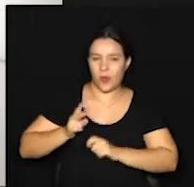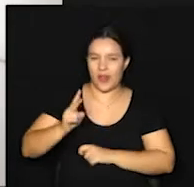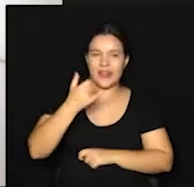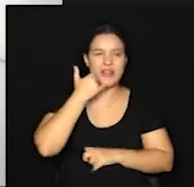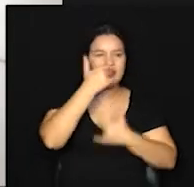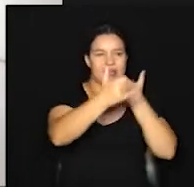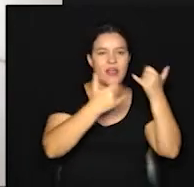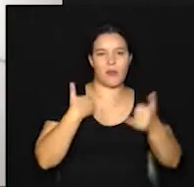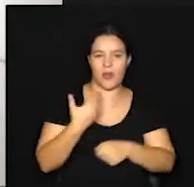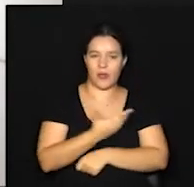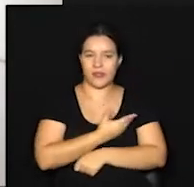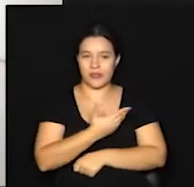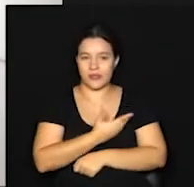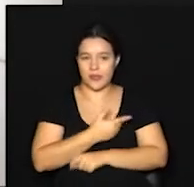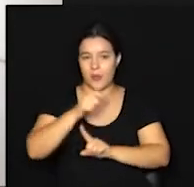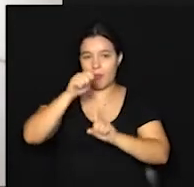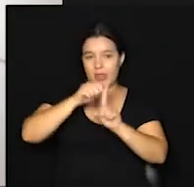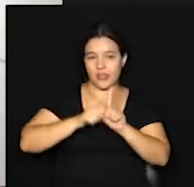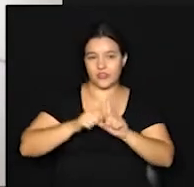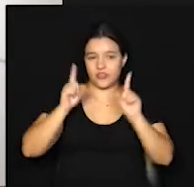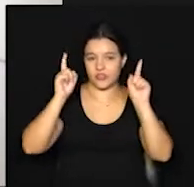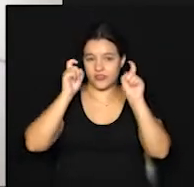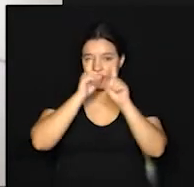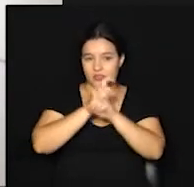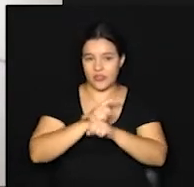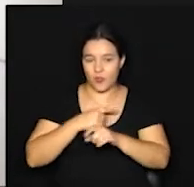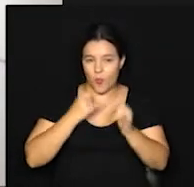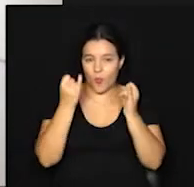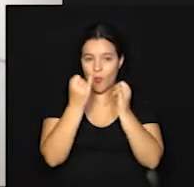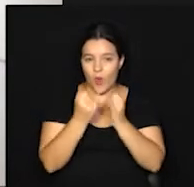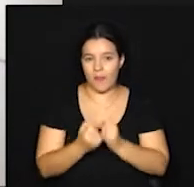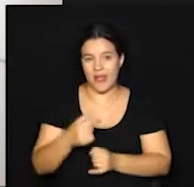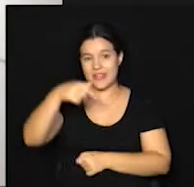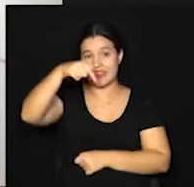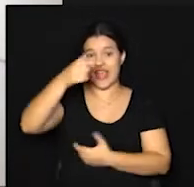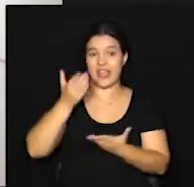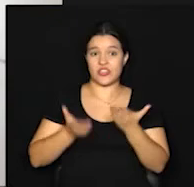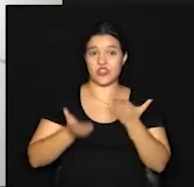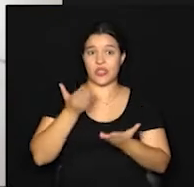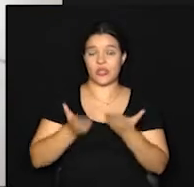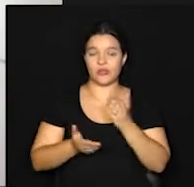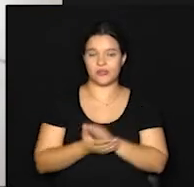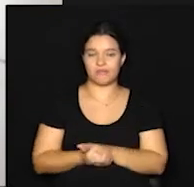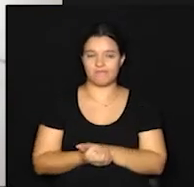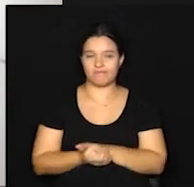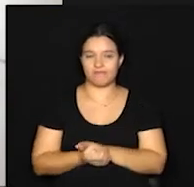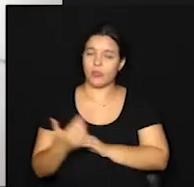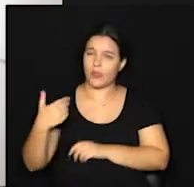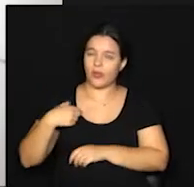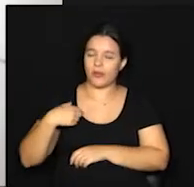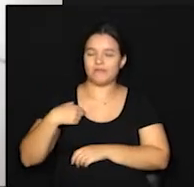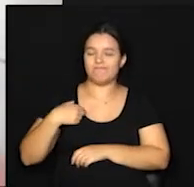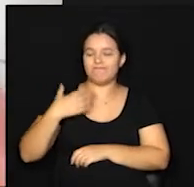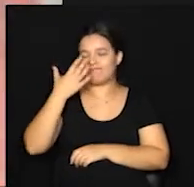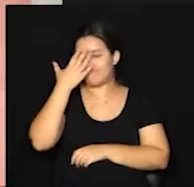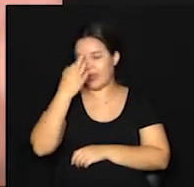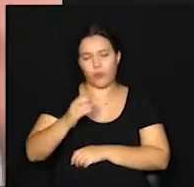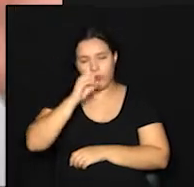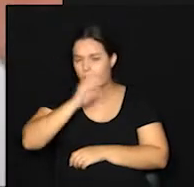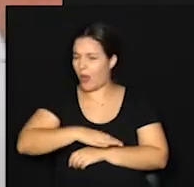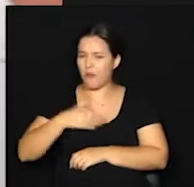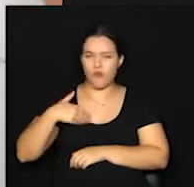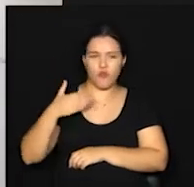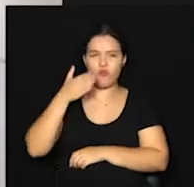meus amigos. Foi um mês muito difícil, eu perdi 7 quilos nesse primeiro mês. Então eu fui para Roma. Em Roma, então,